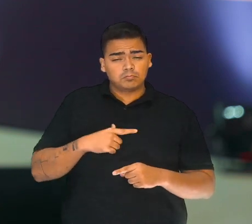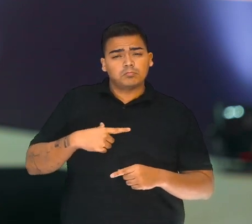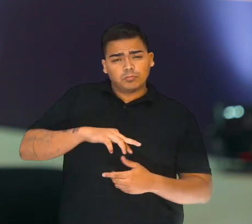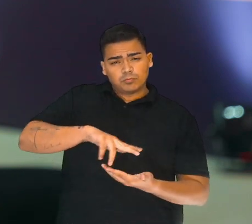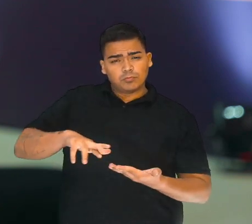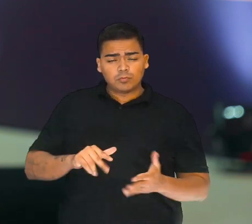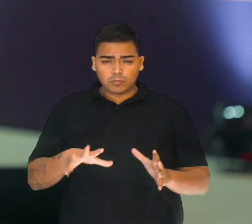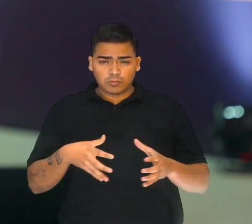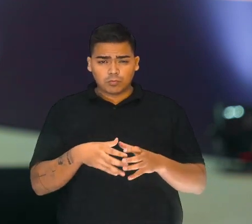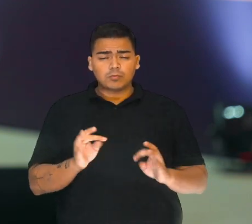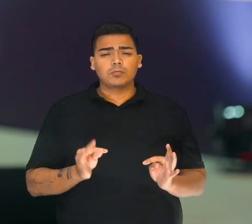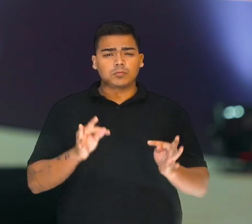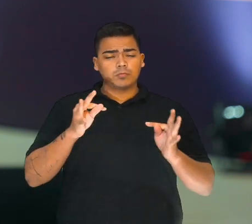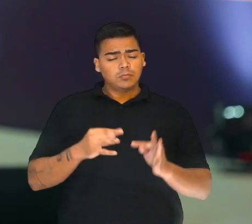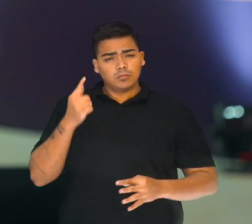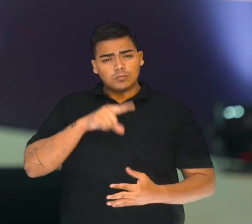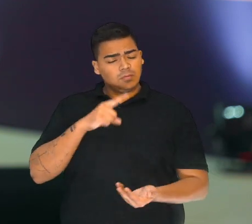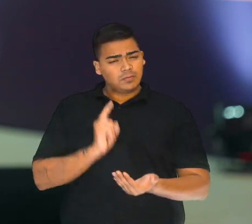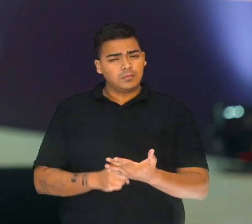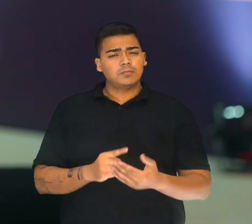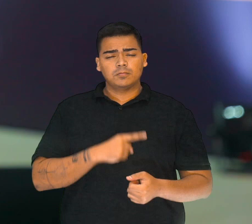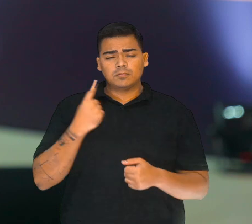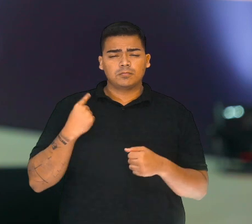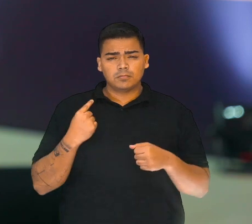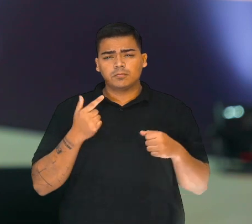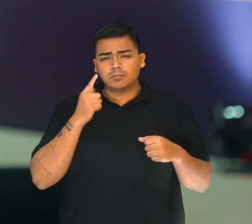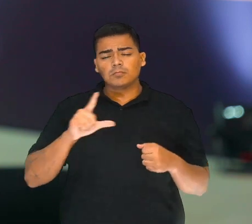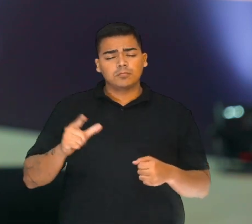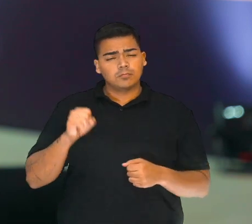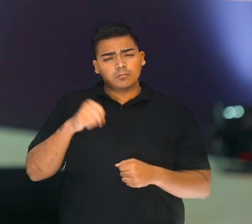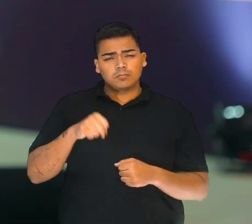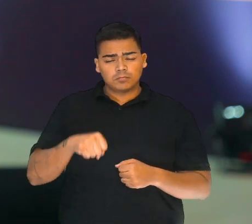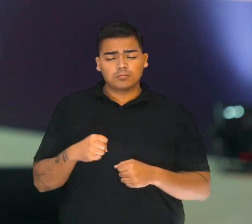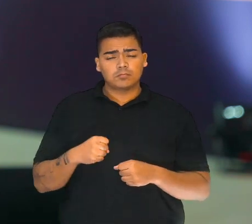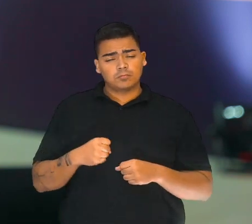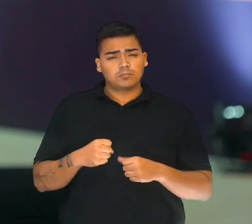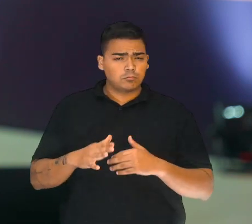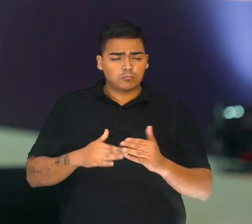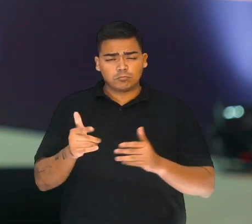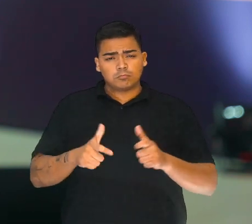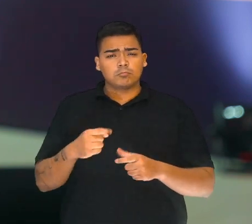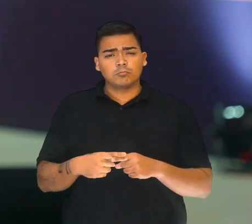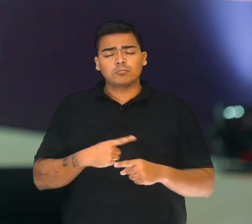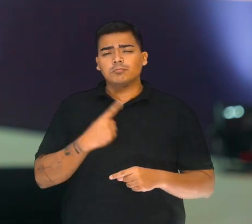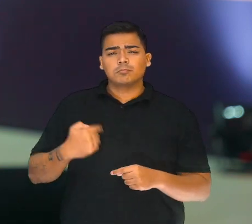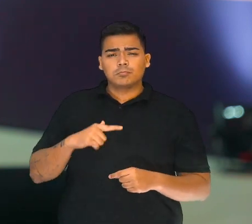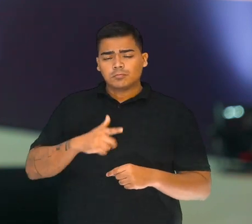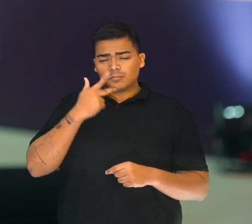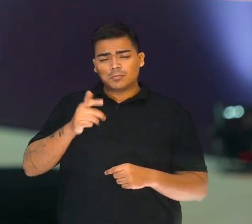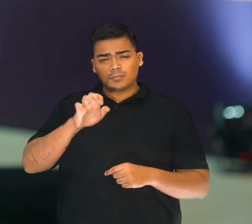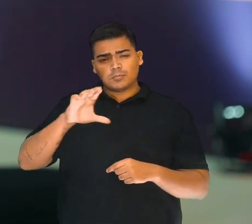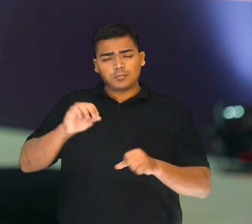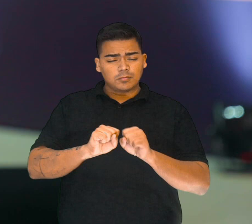tecnologia apostaram e entenderam que a gente pode sim empreender no lugar onde a gente está. Porque é uma noção de ecossistema.